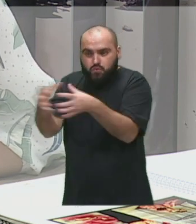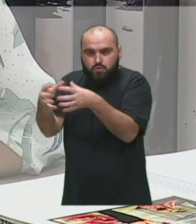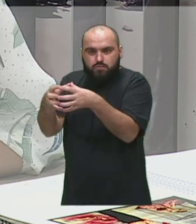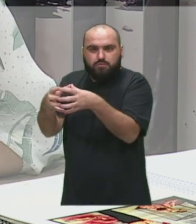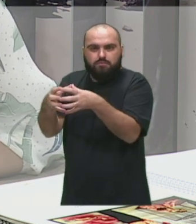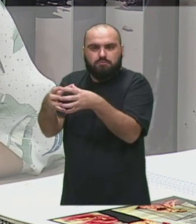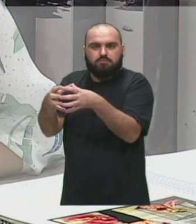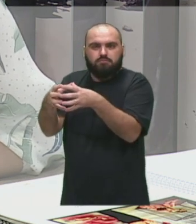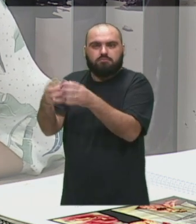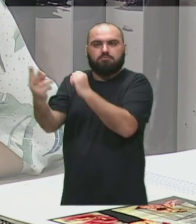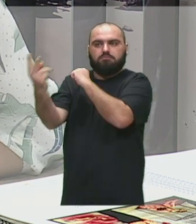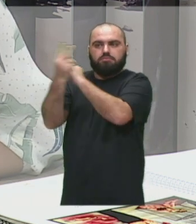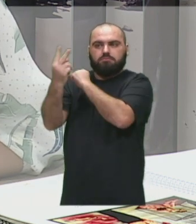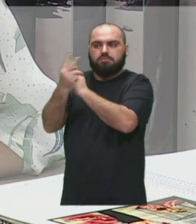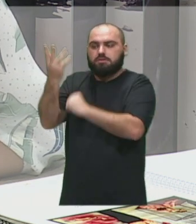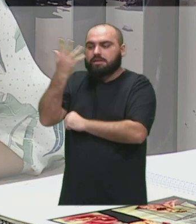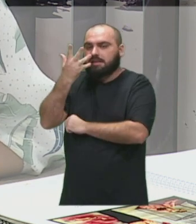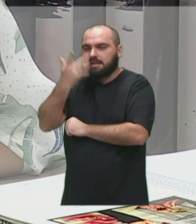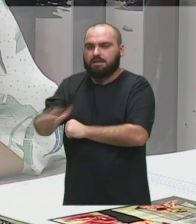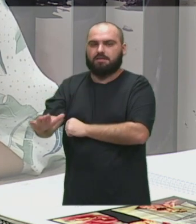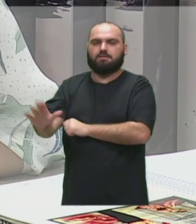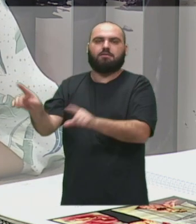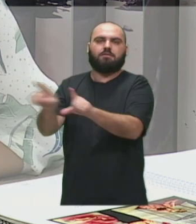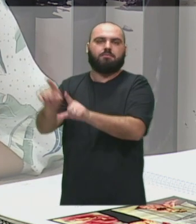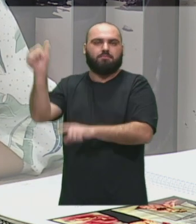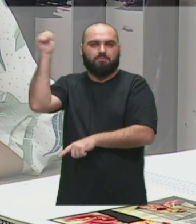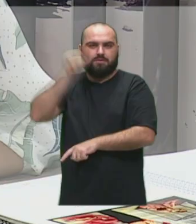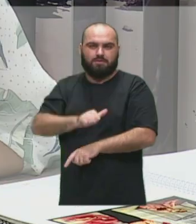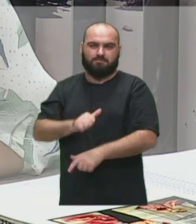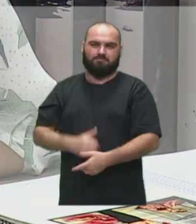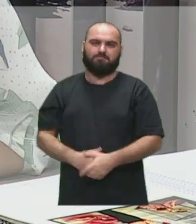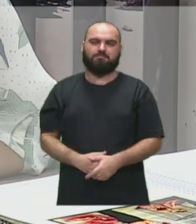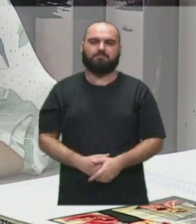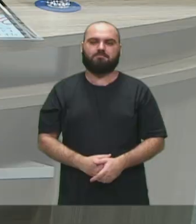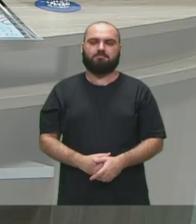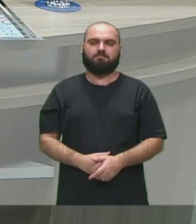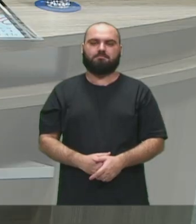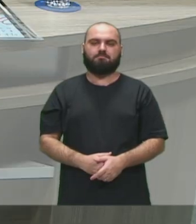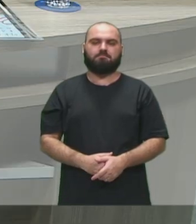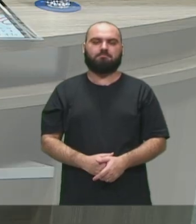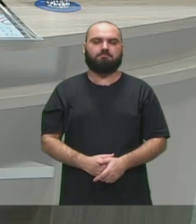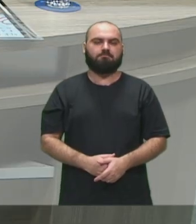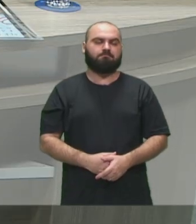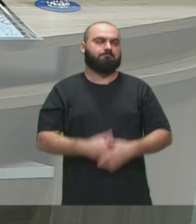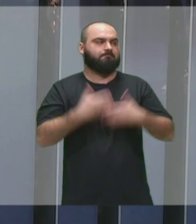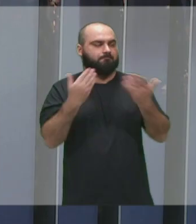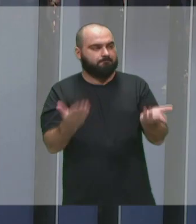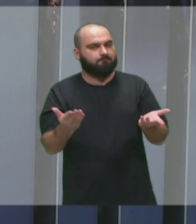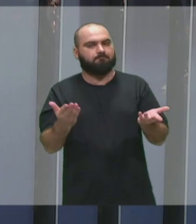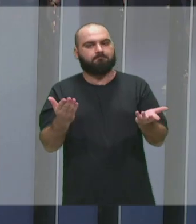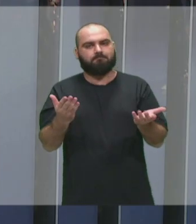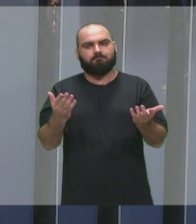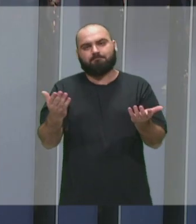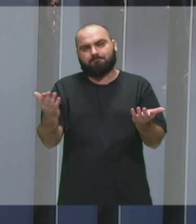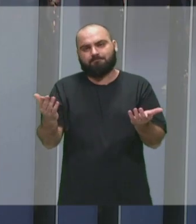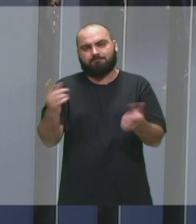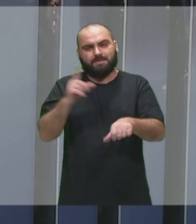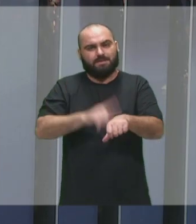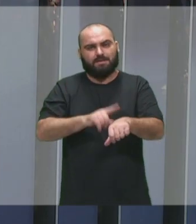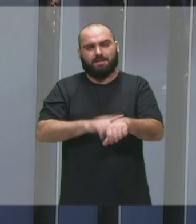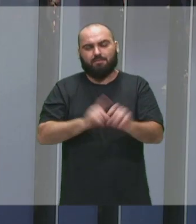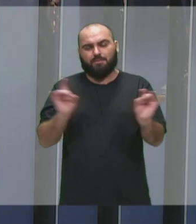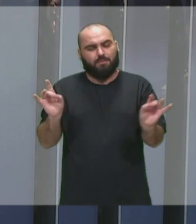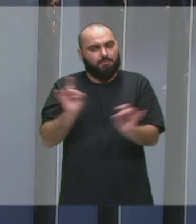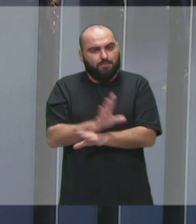em proteção das nossas crianças e das nossas mulheres, né? Com certeza. Miriam, olha, infelizmente nosso tempo já